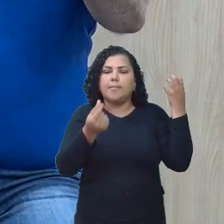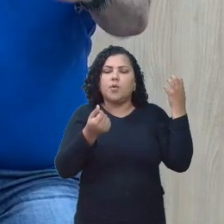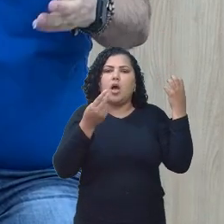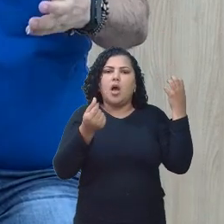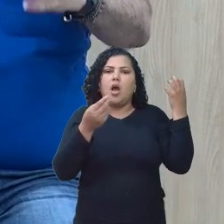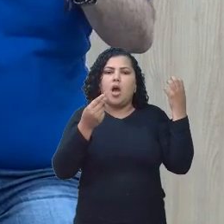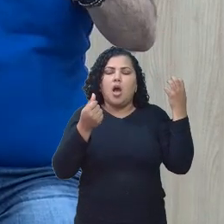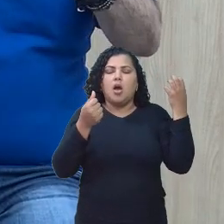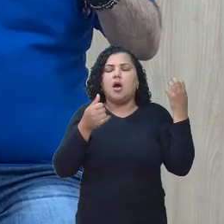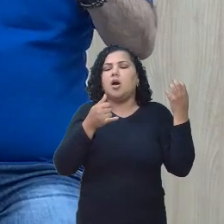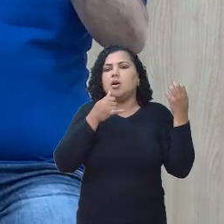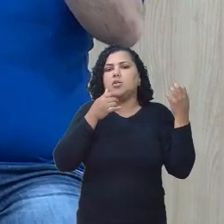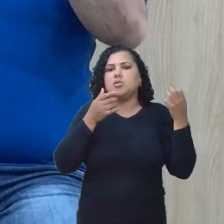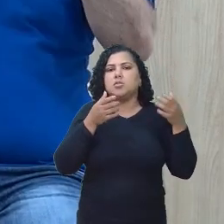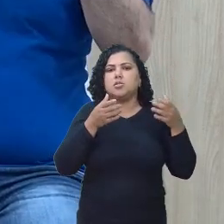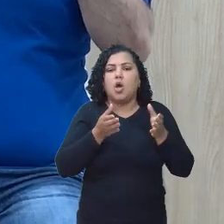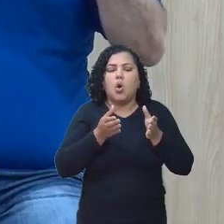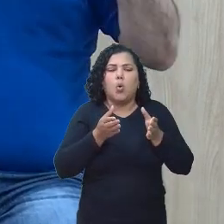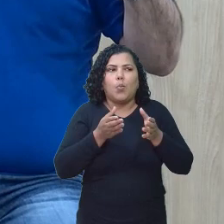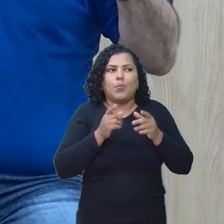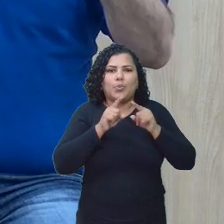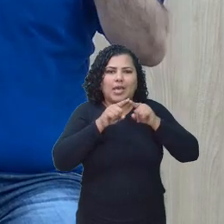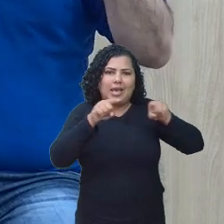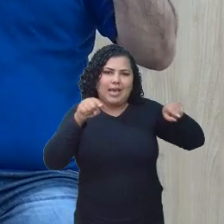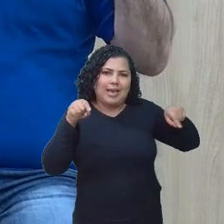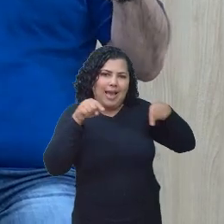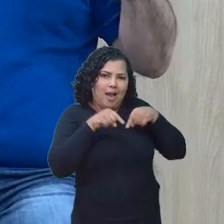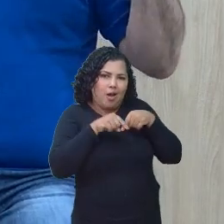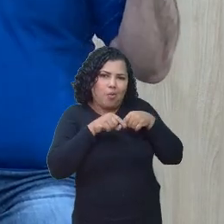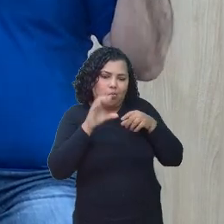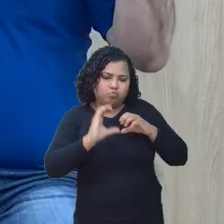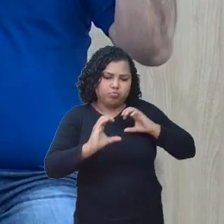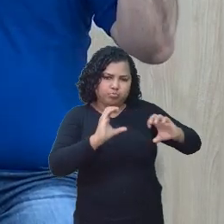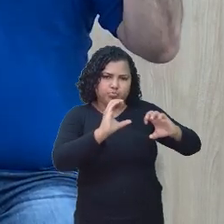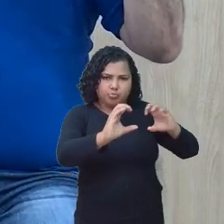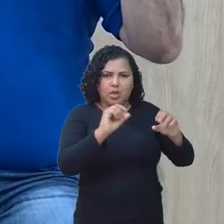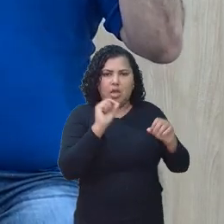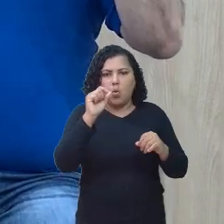das carroças, aquela coisa. Então, quando a gente fala ali do negro cangueiro,